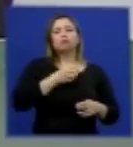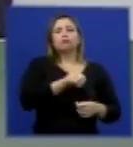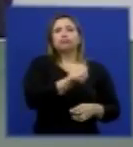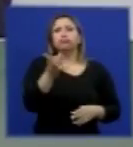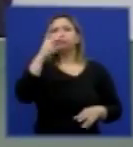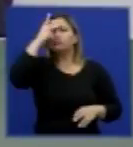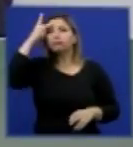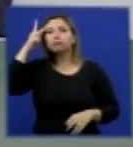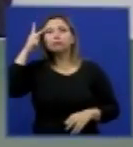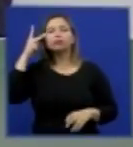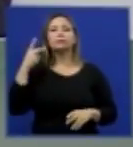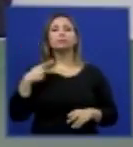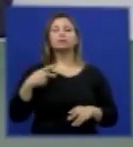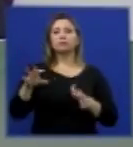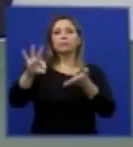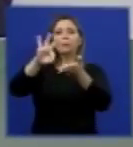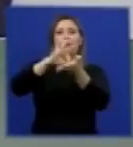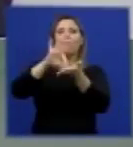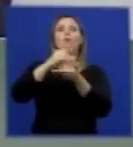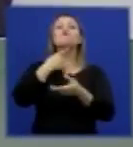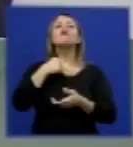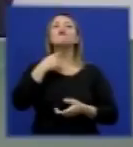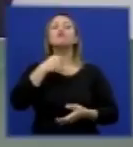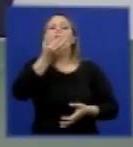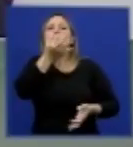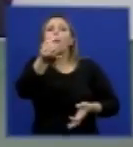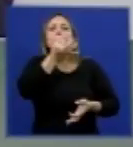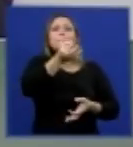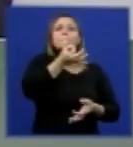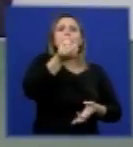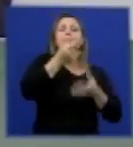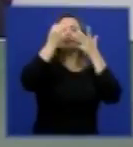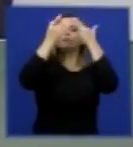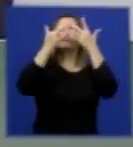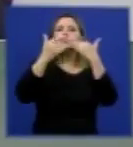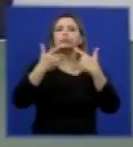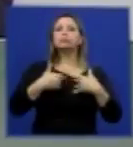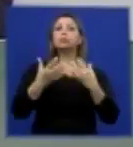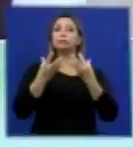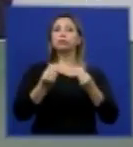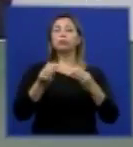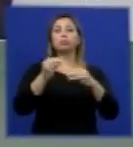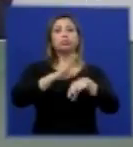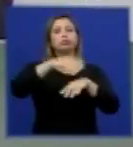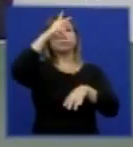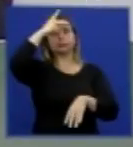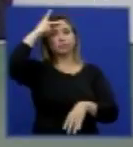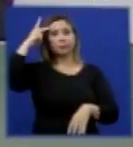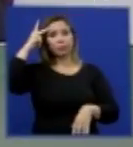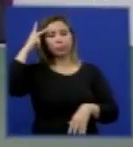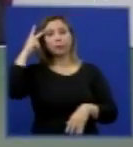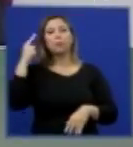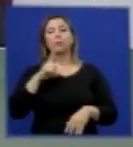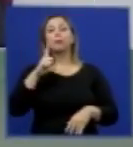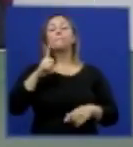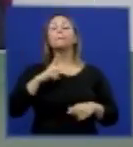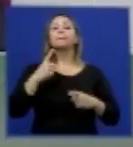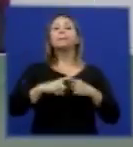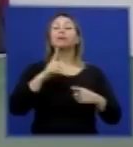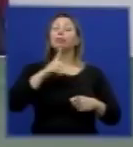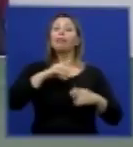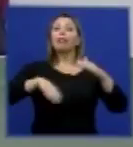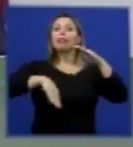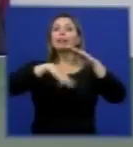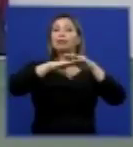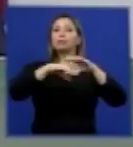de inscritos, de especialistas apresentados, é superior àqueles que poderiam, nas duas